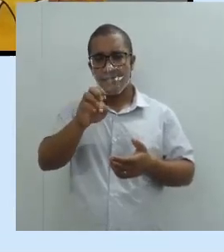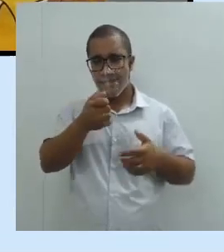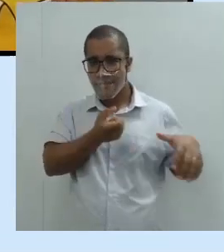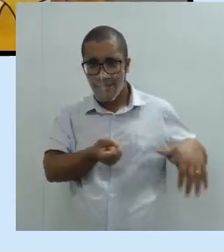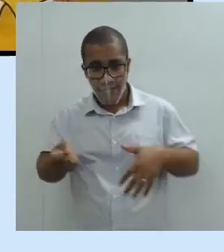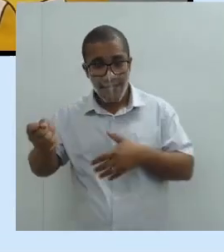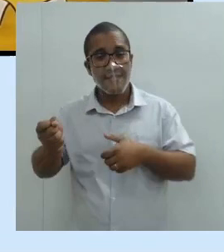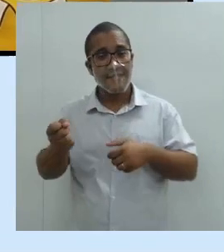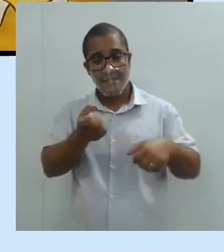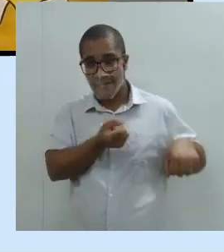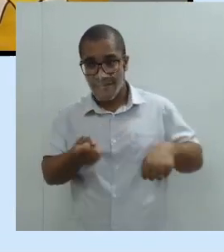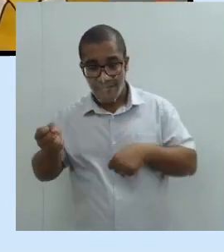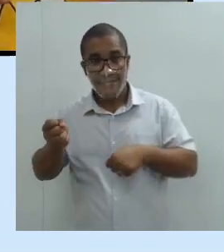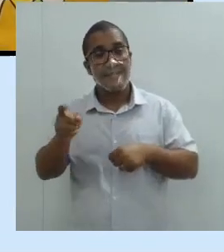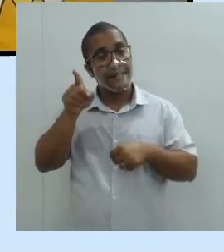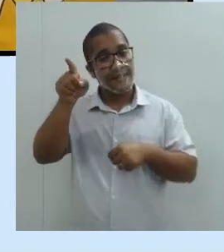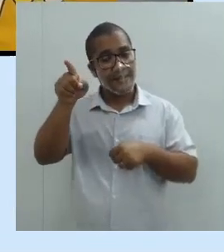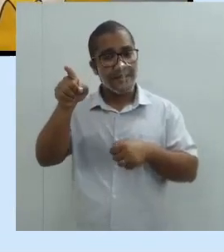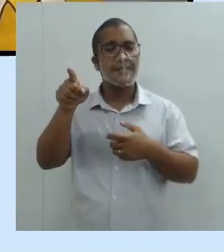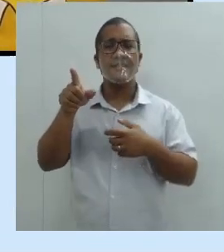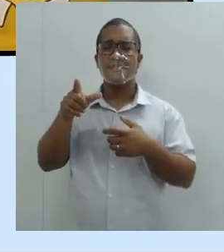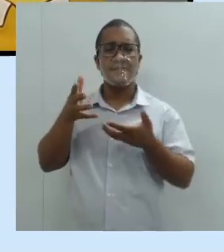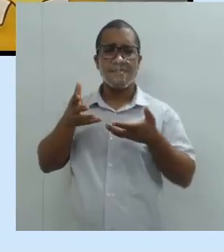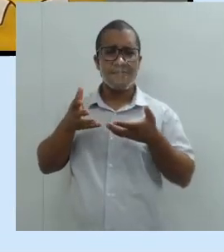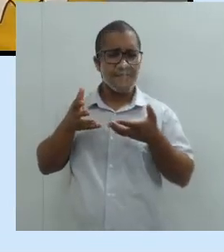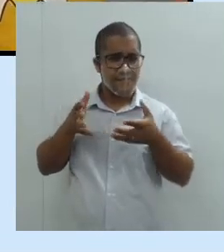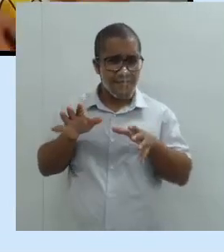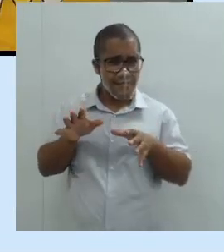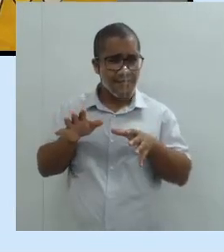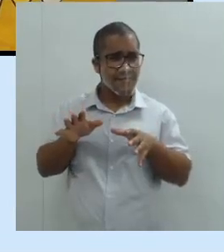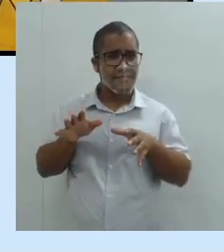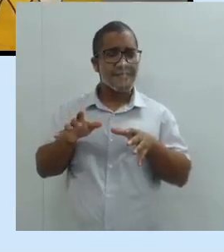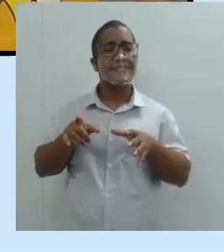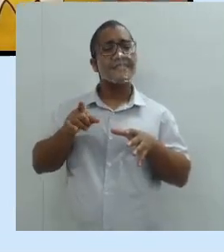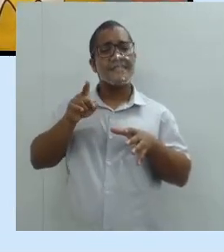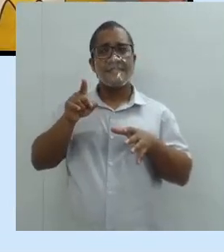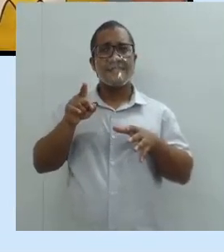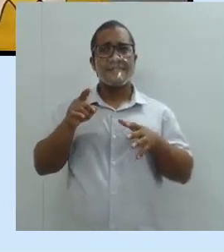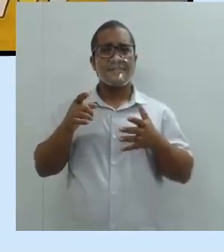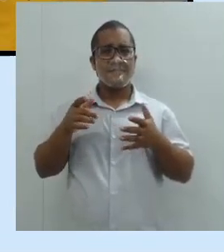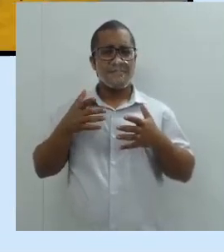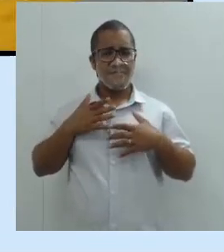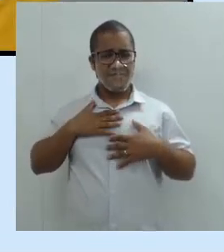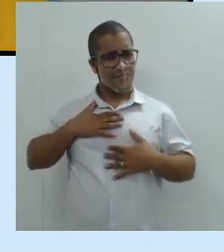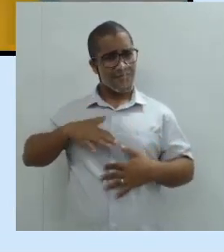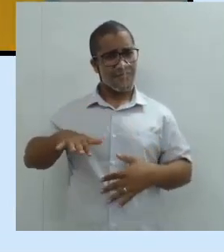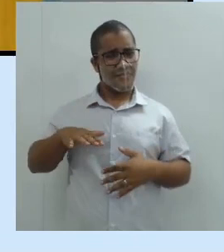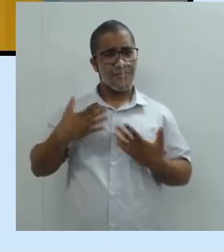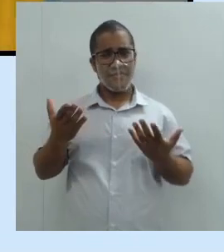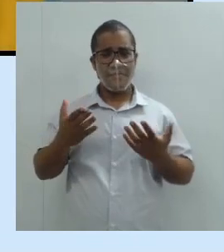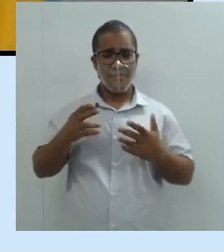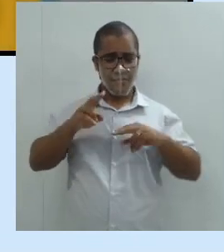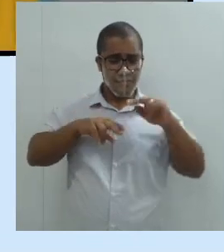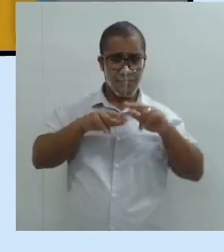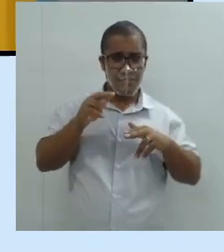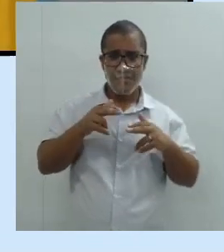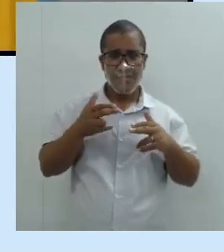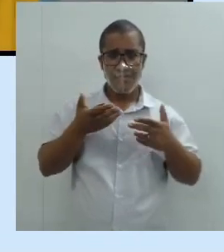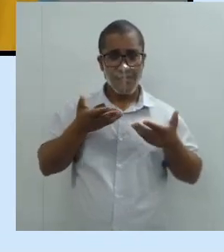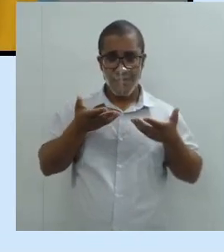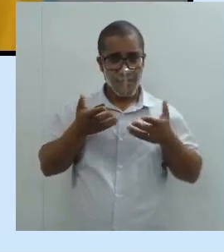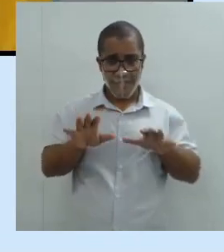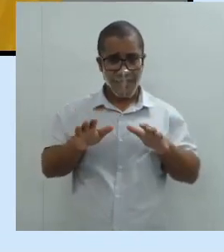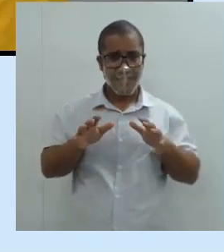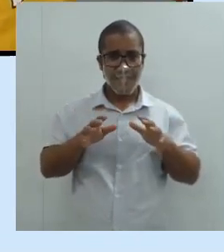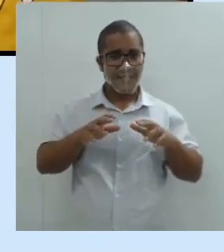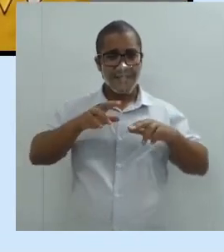polo de maracatu. Enfim, quem chega a julho e não quer brincar São João, é pernambucano, né? Então a gente